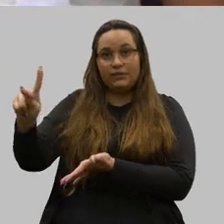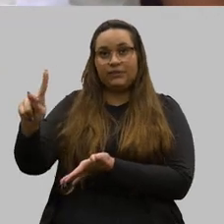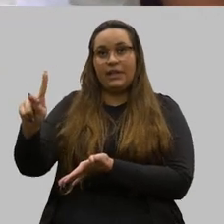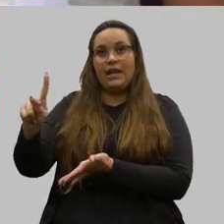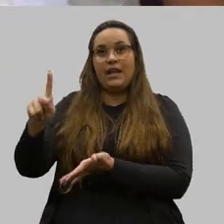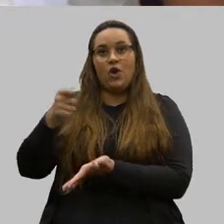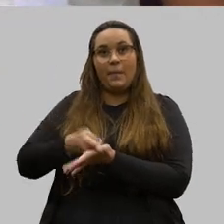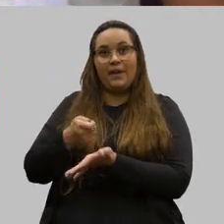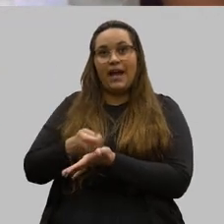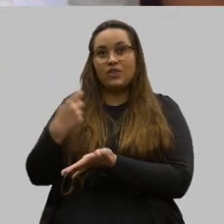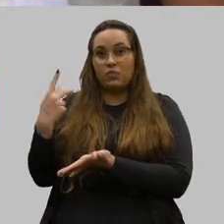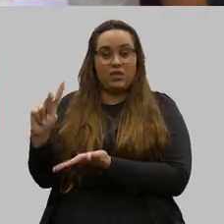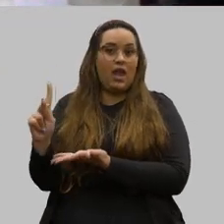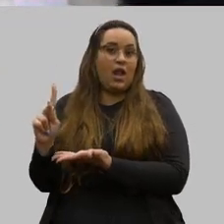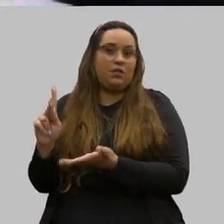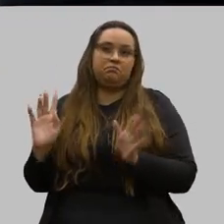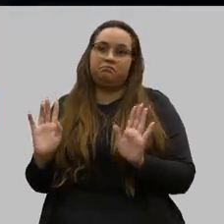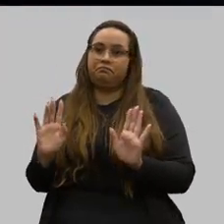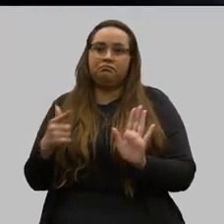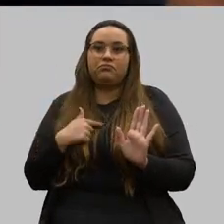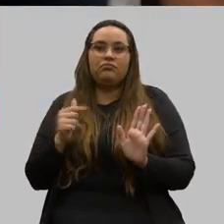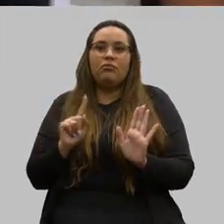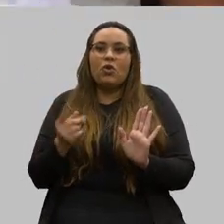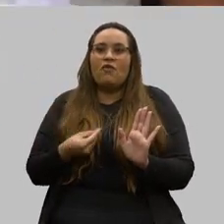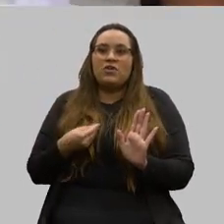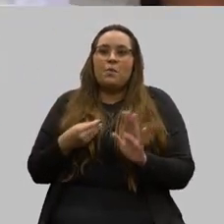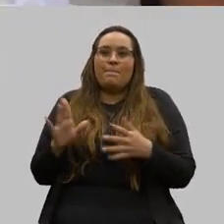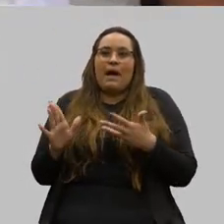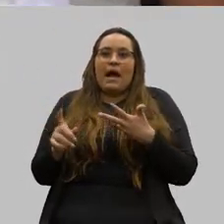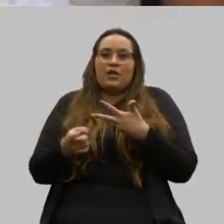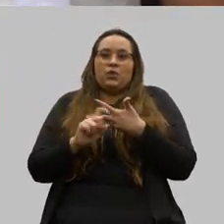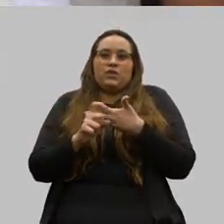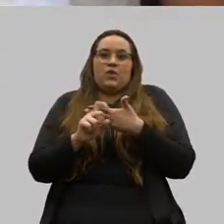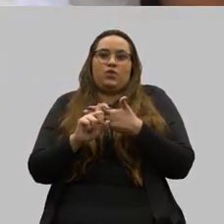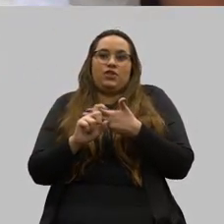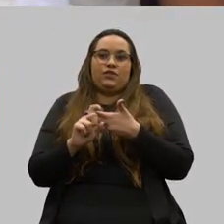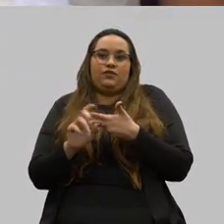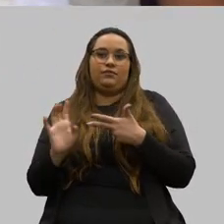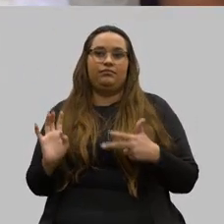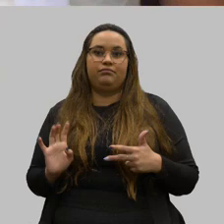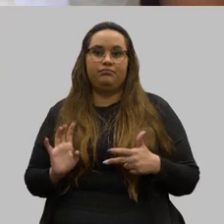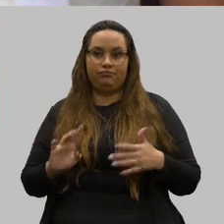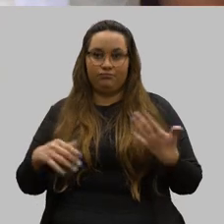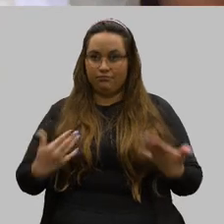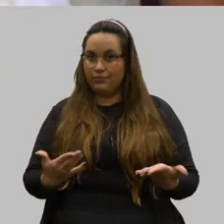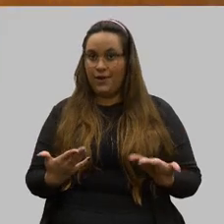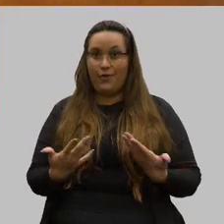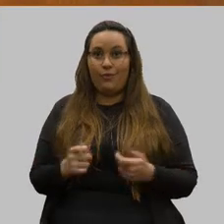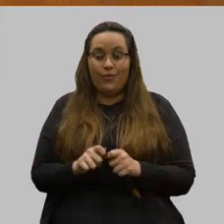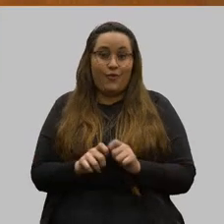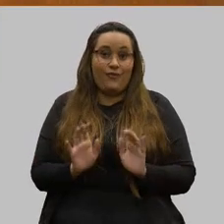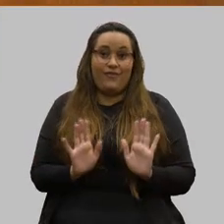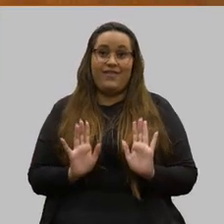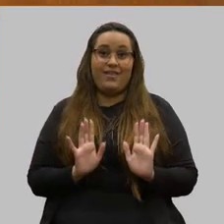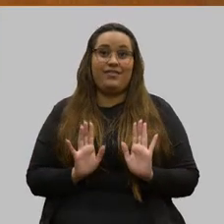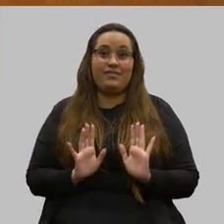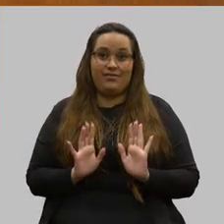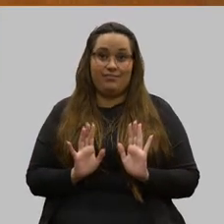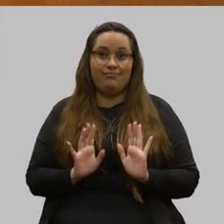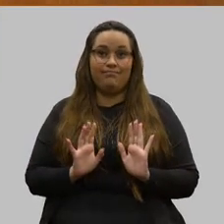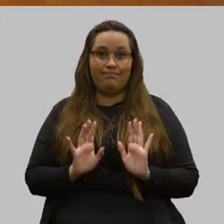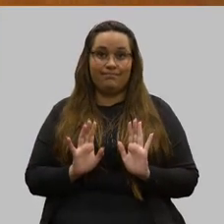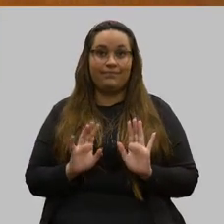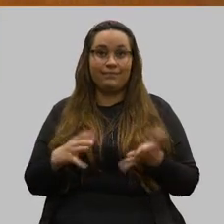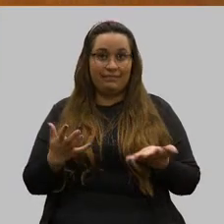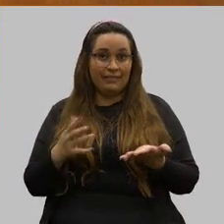obrigação eu não sou não faço parte do executivo não fiz né então assim eh